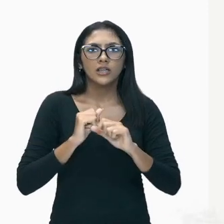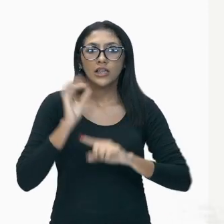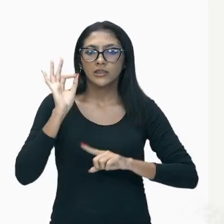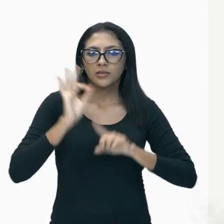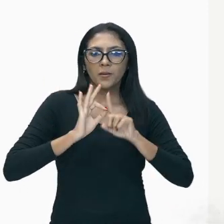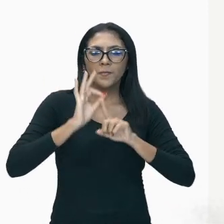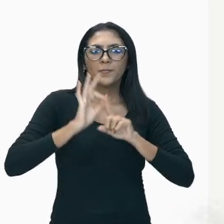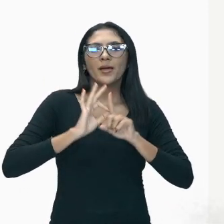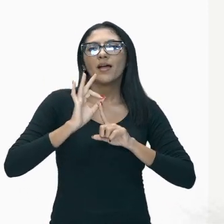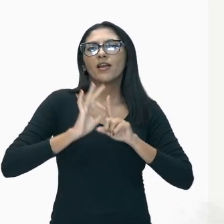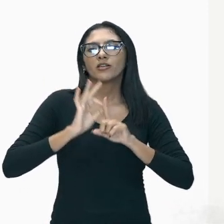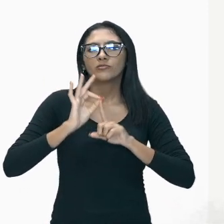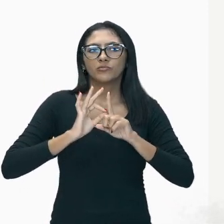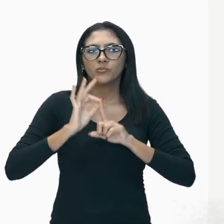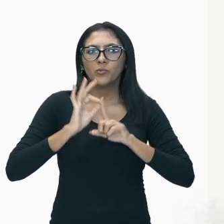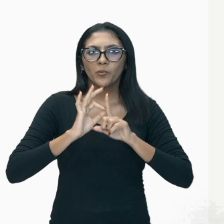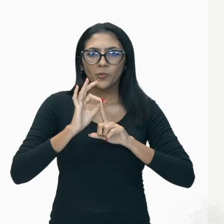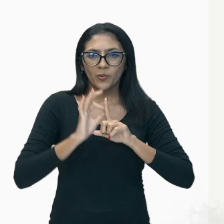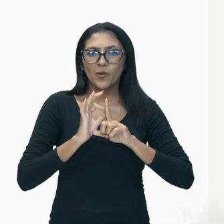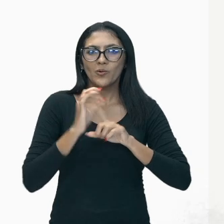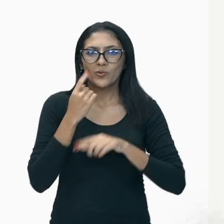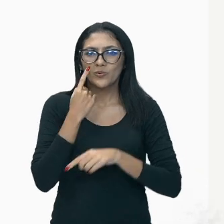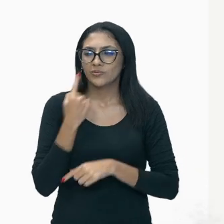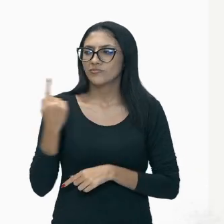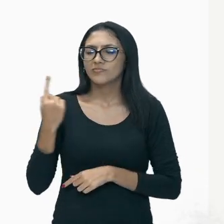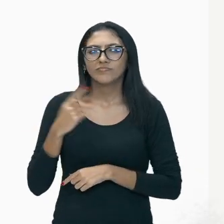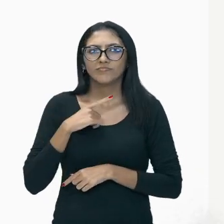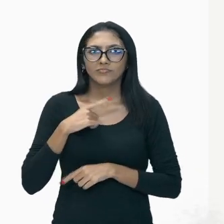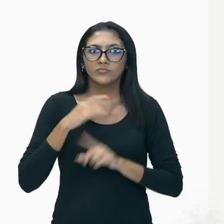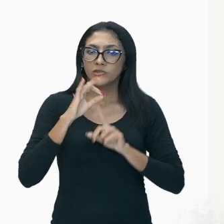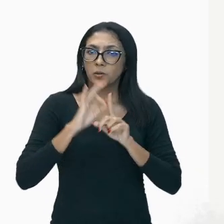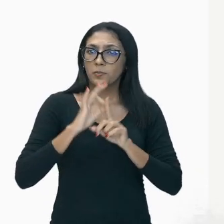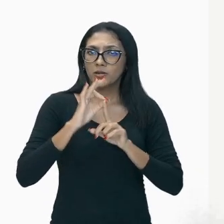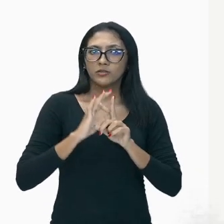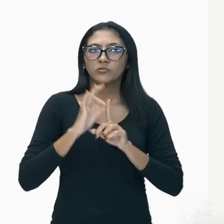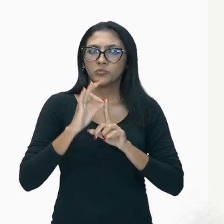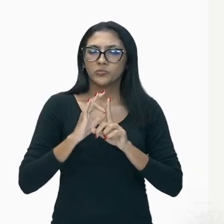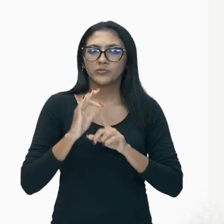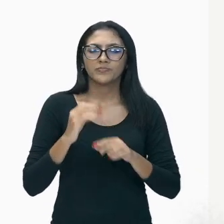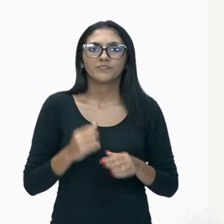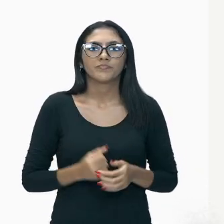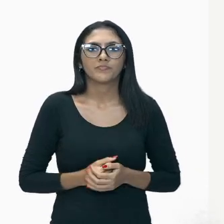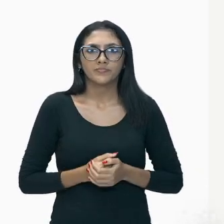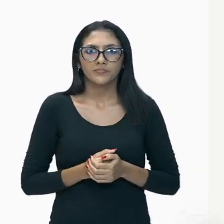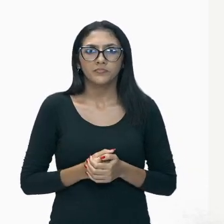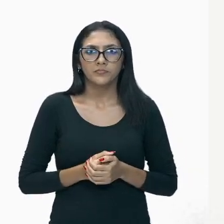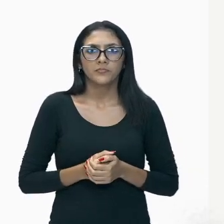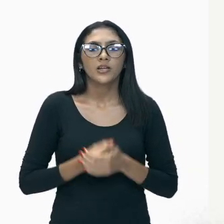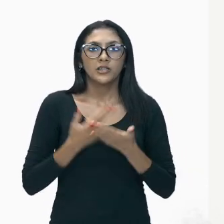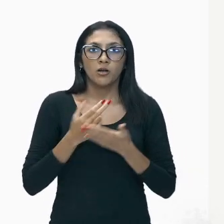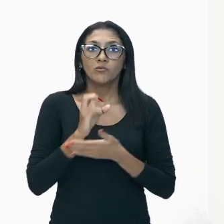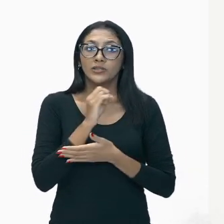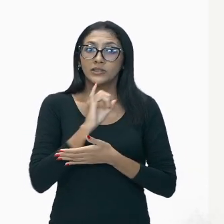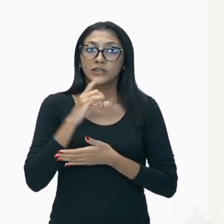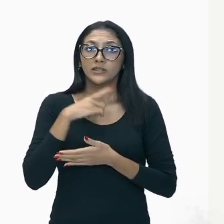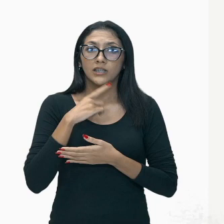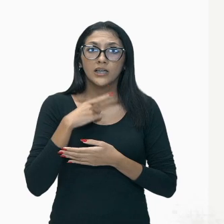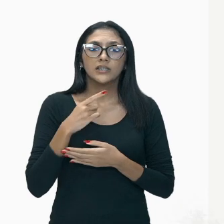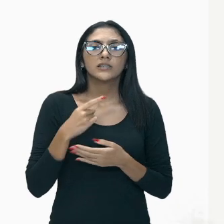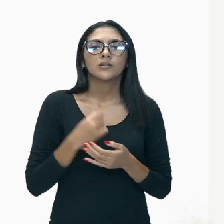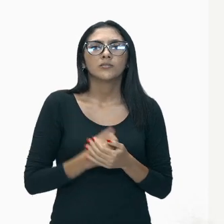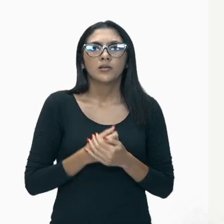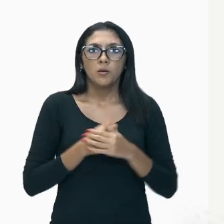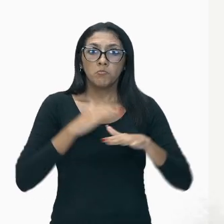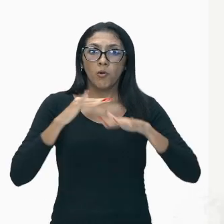por essa colisão. Aí você tem, toda vez que esquentar, como nós